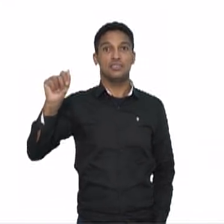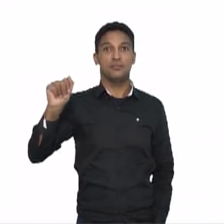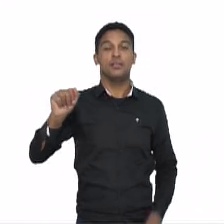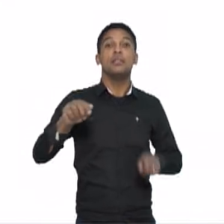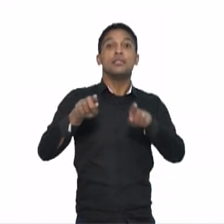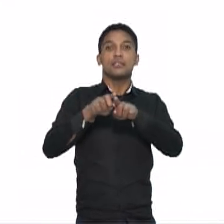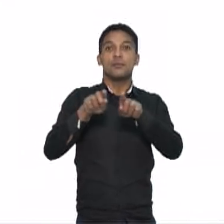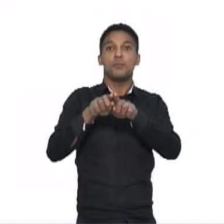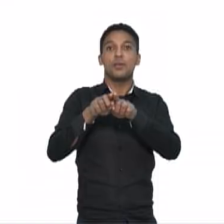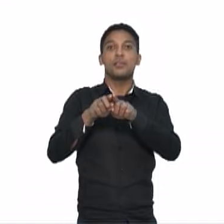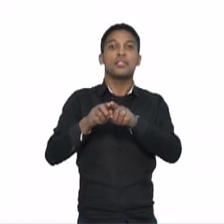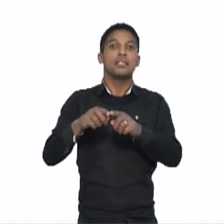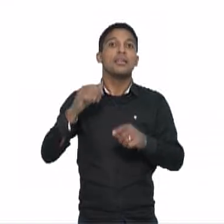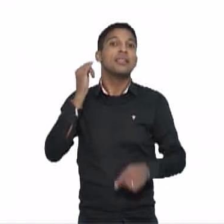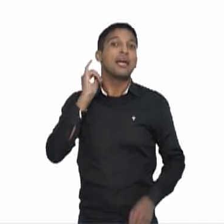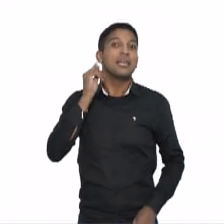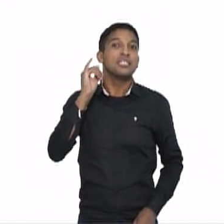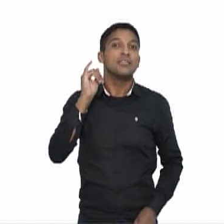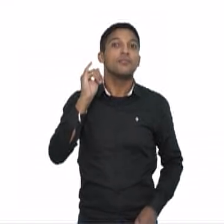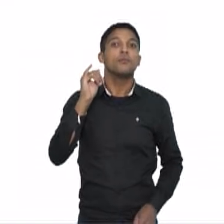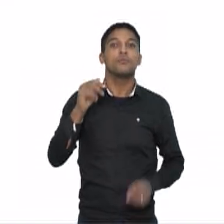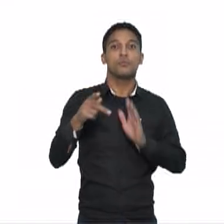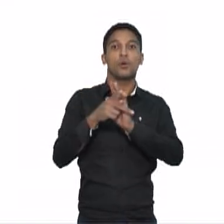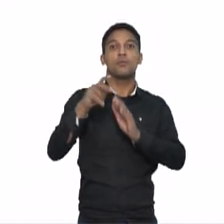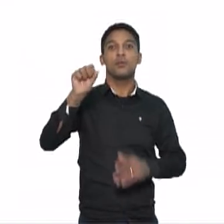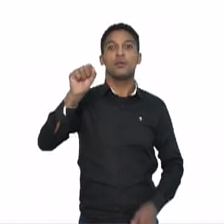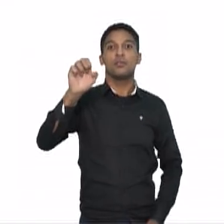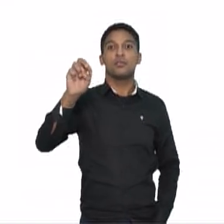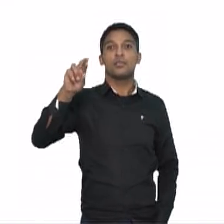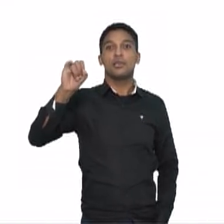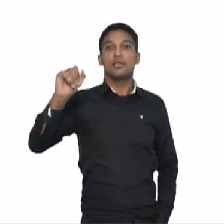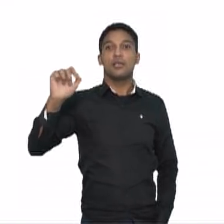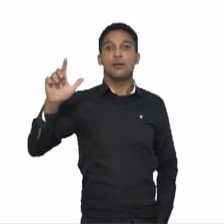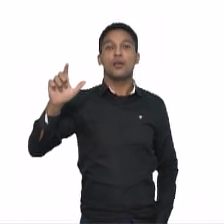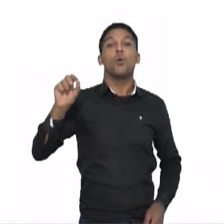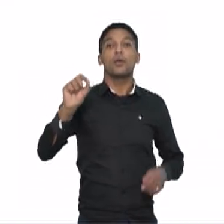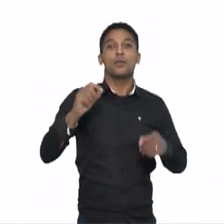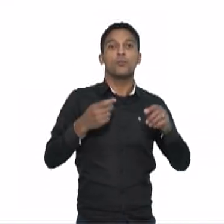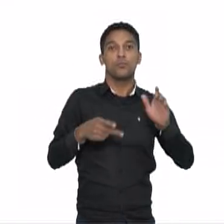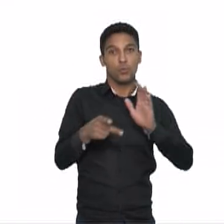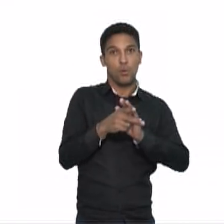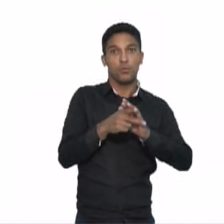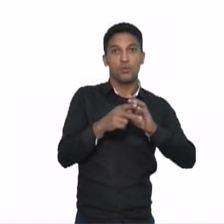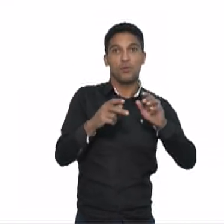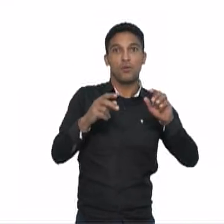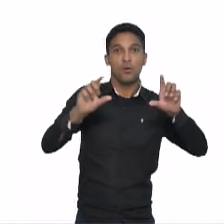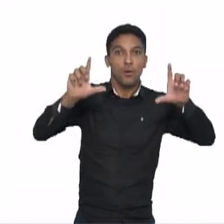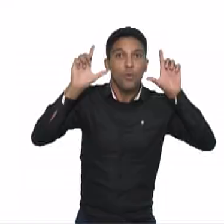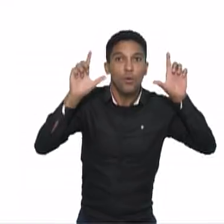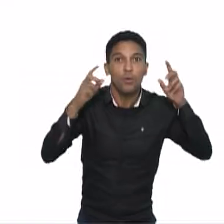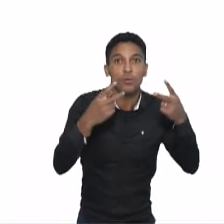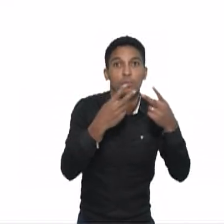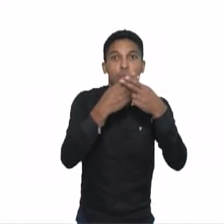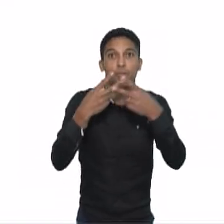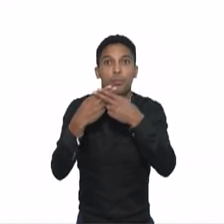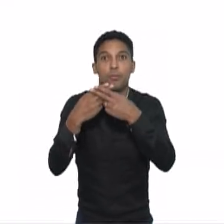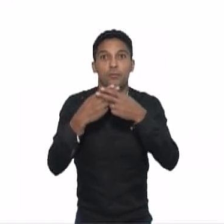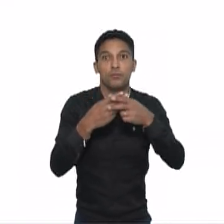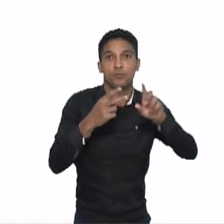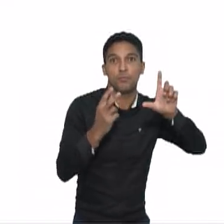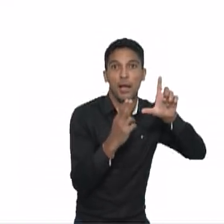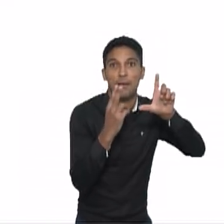partes. Antecedentes das telenovelas e das séries. Temos os folhetins, a